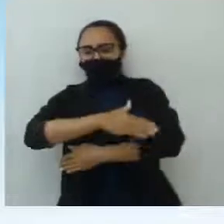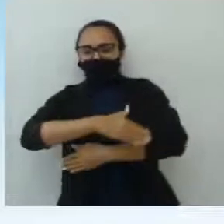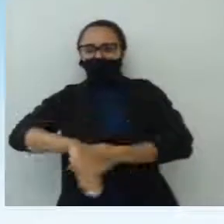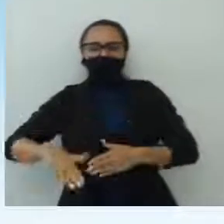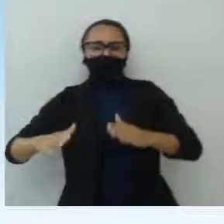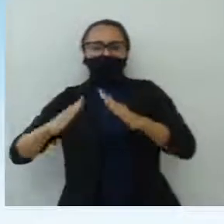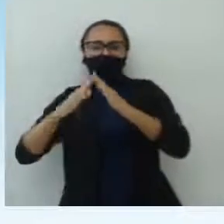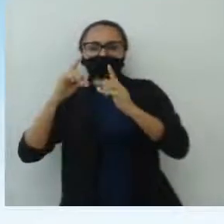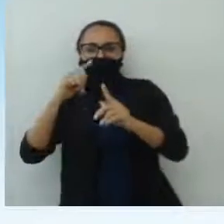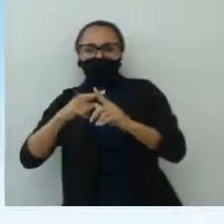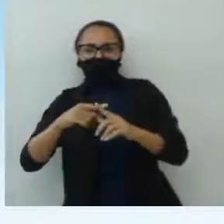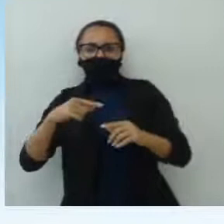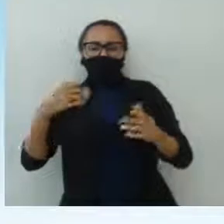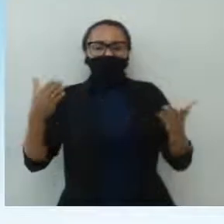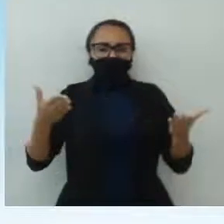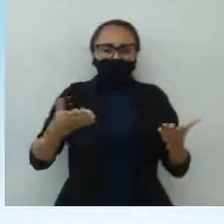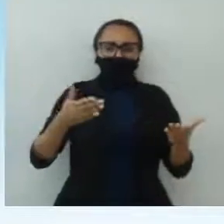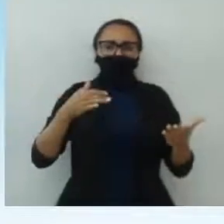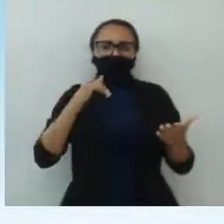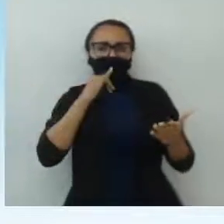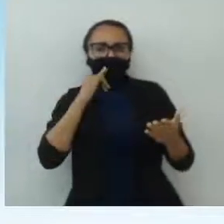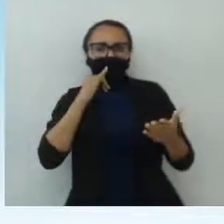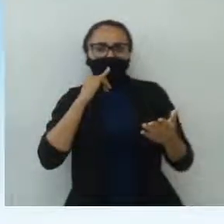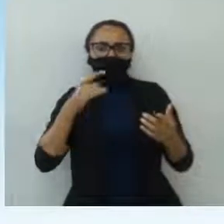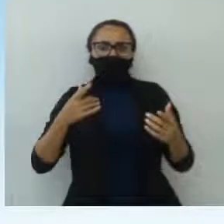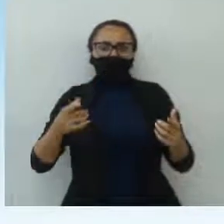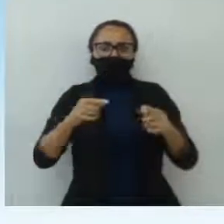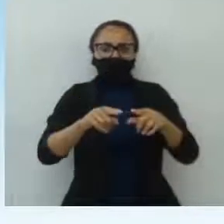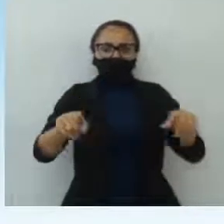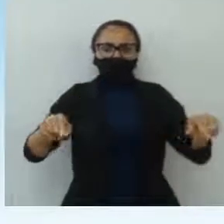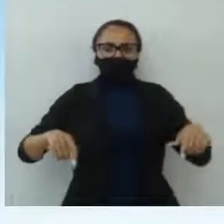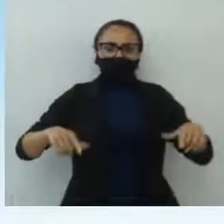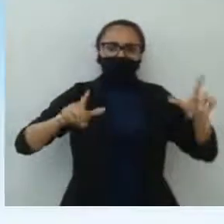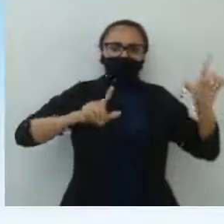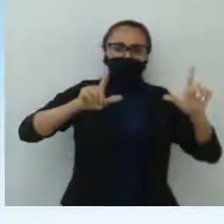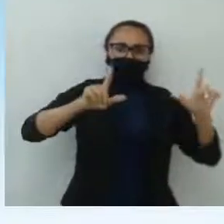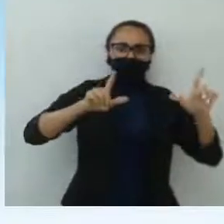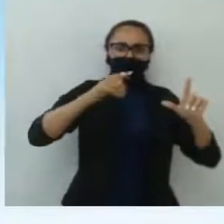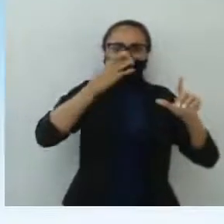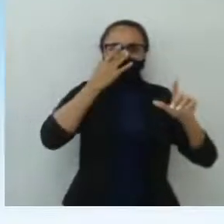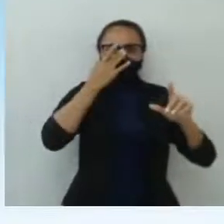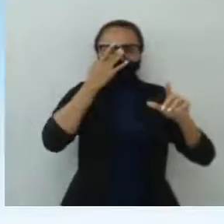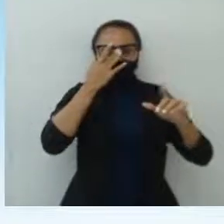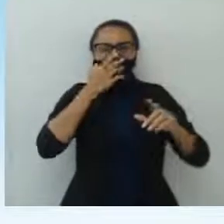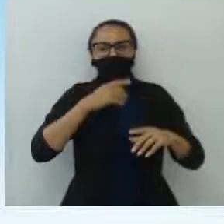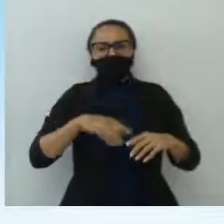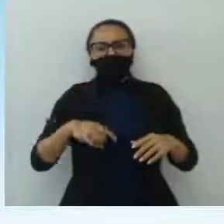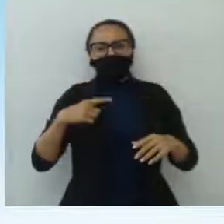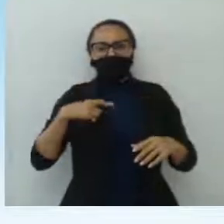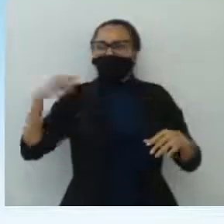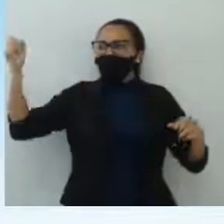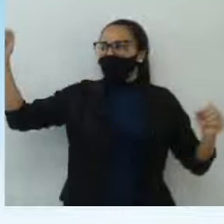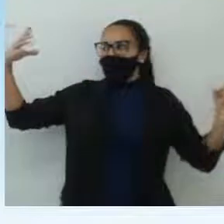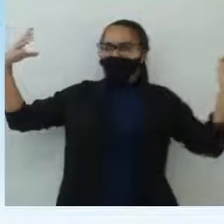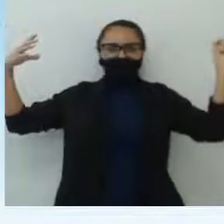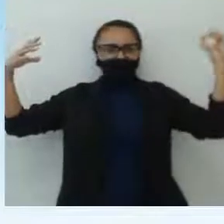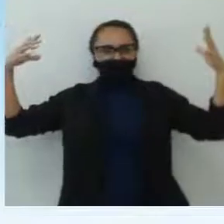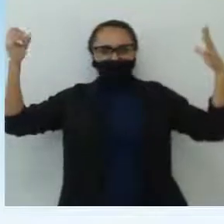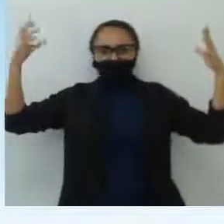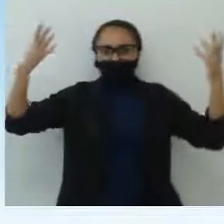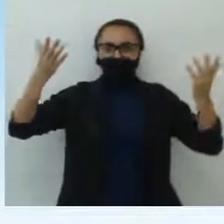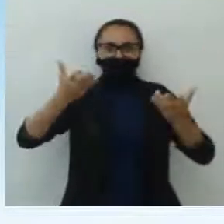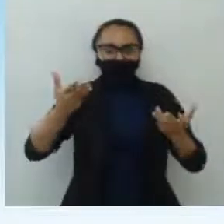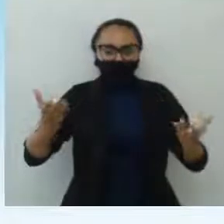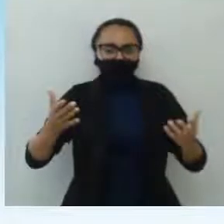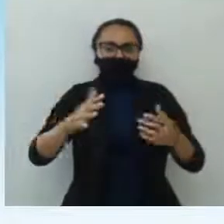por exemplo, no nosso estúdio. Apesar de não ser teatro, mas nós temos uma TV, nós temos um telão, a gente tem alguns elementos que compõem o nosso